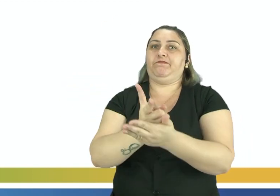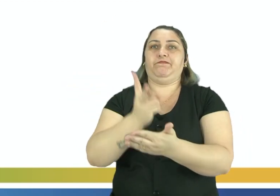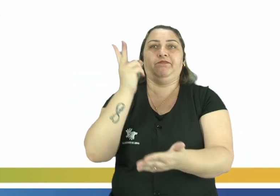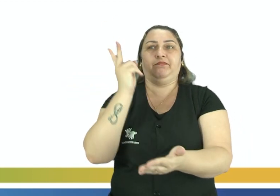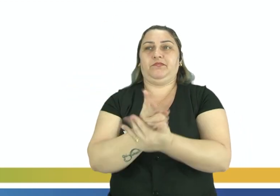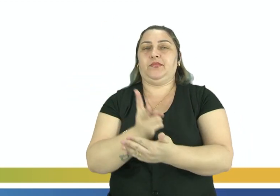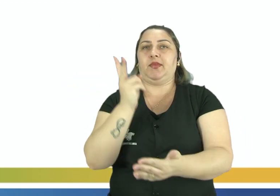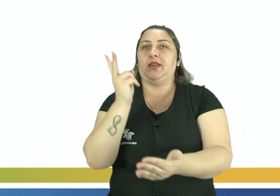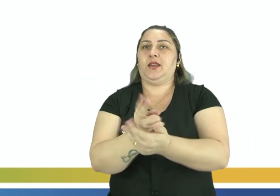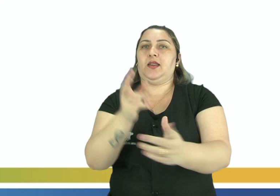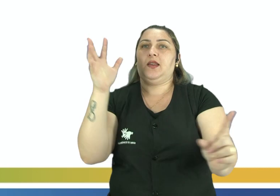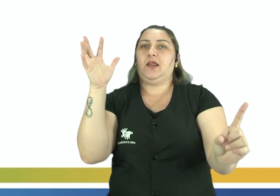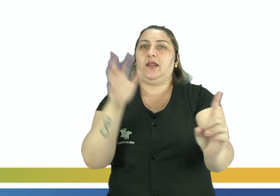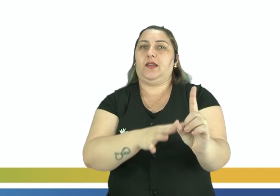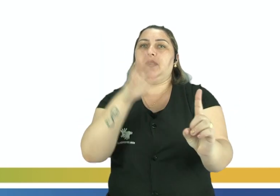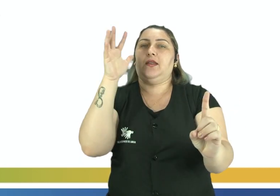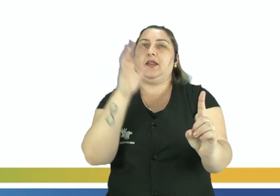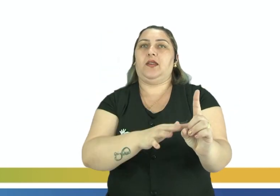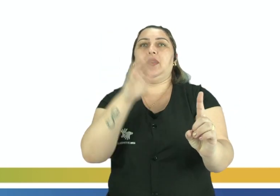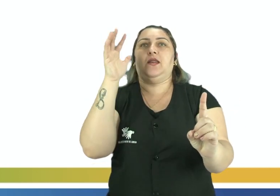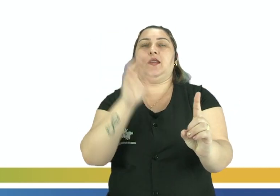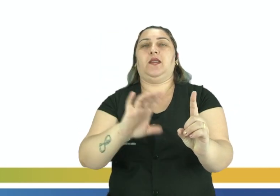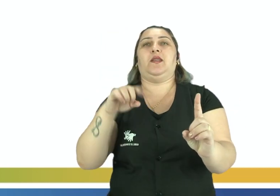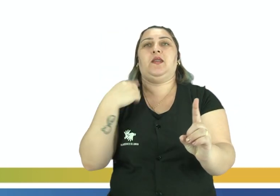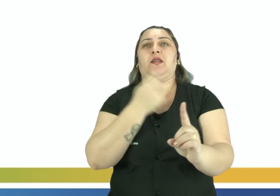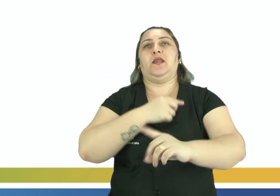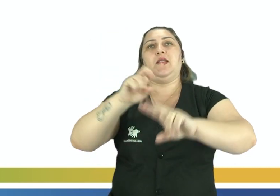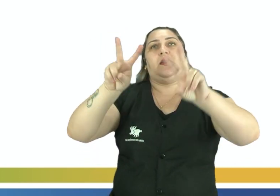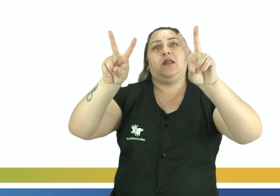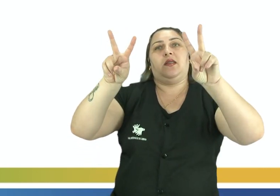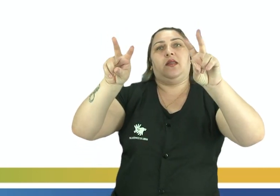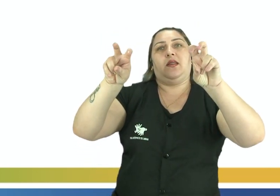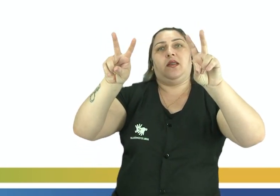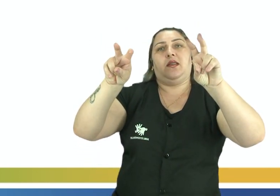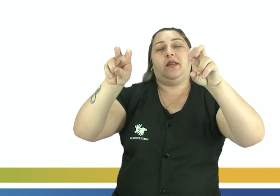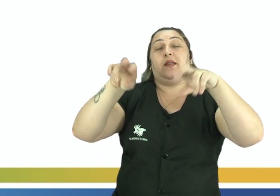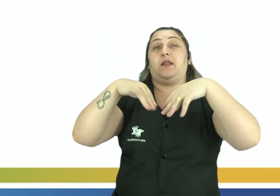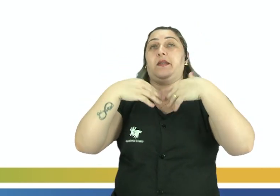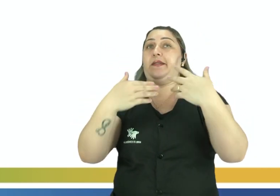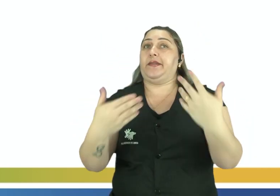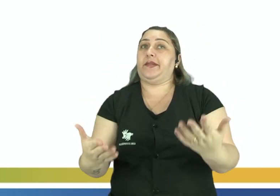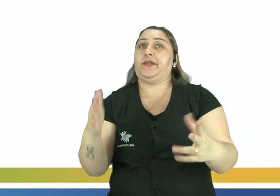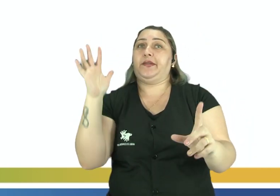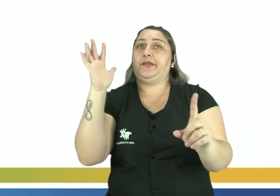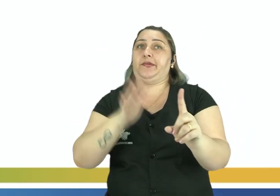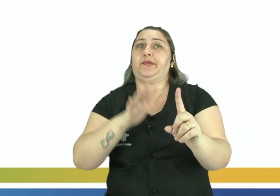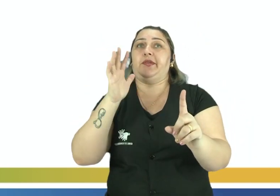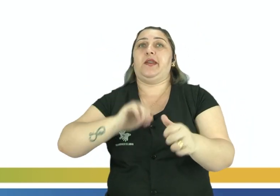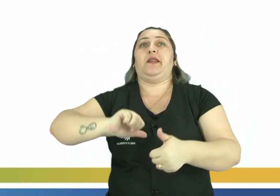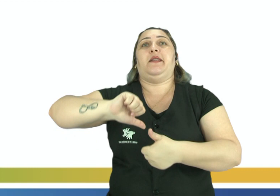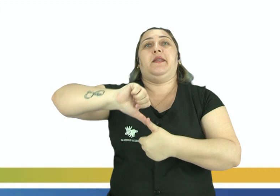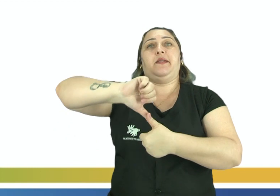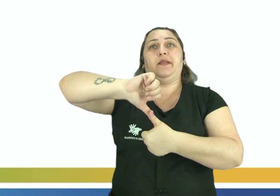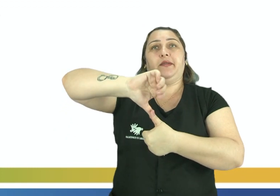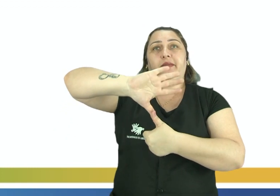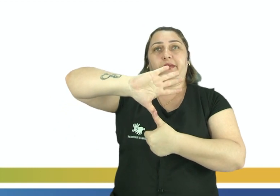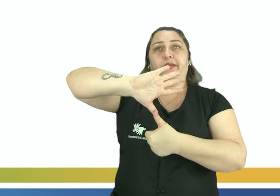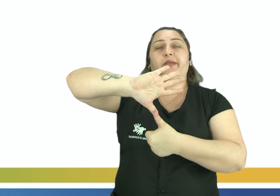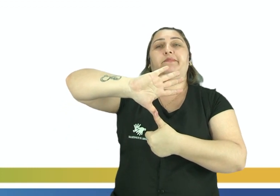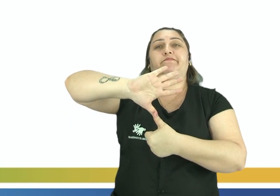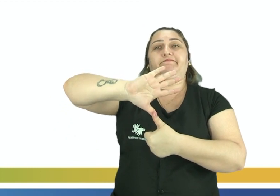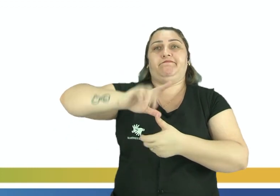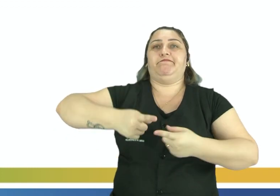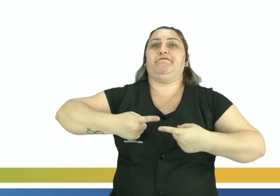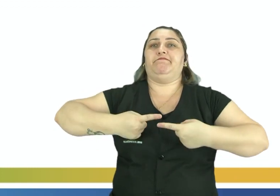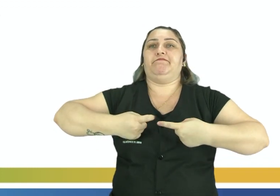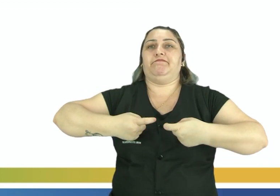esteve com a influência americana, e o nosso tema é exatamente sobre isso, né? E aí, no período entre